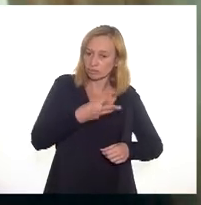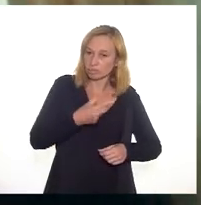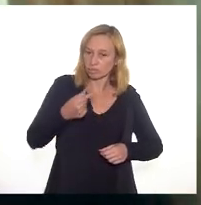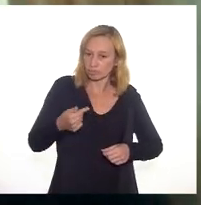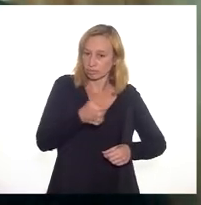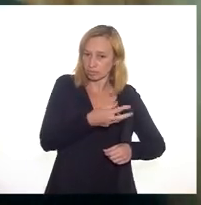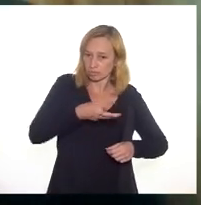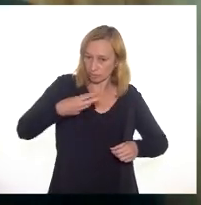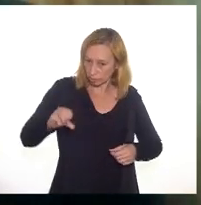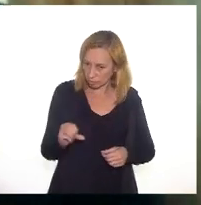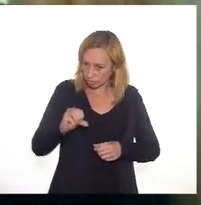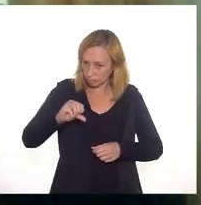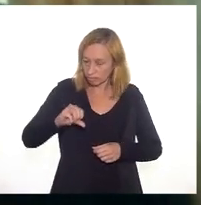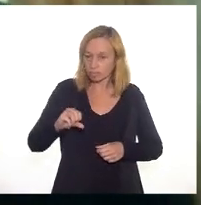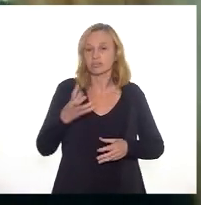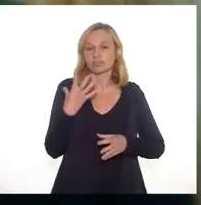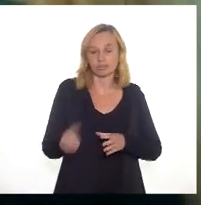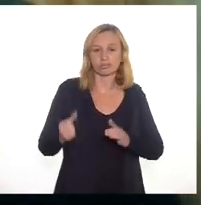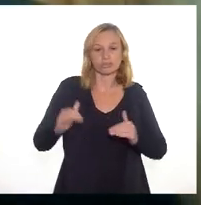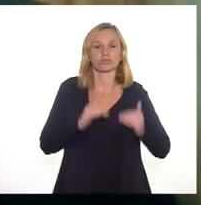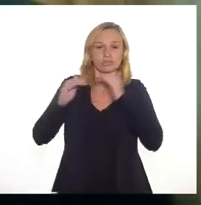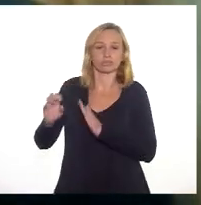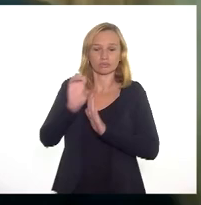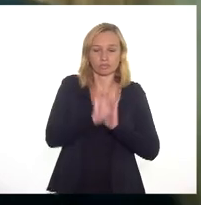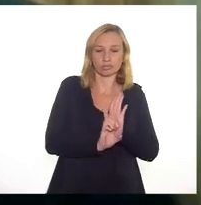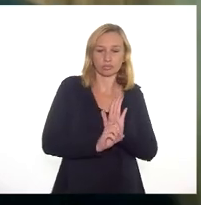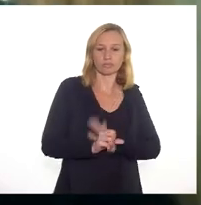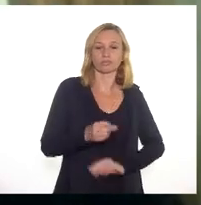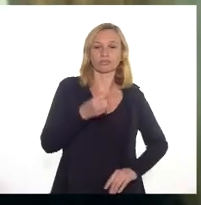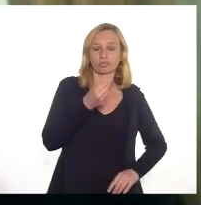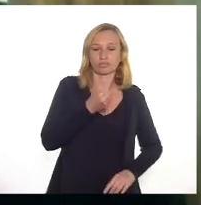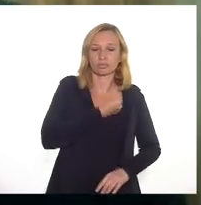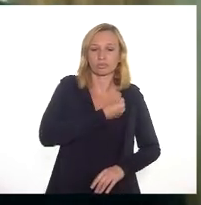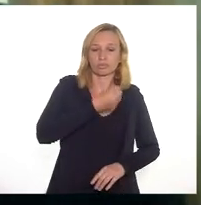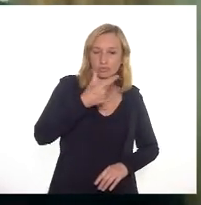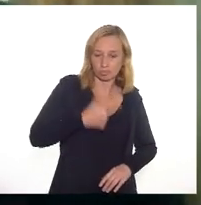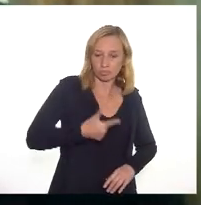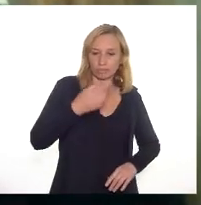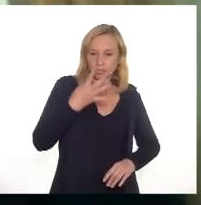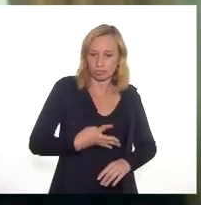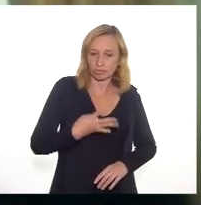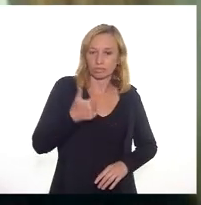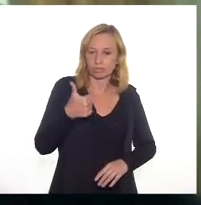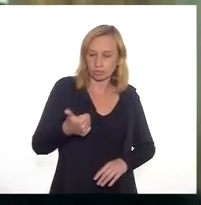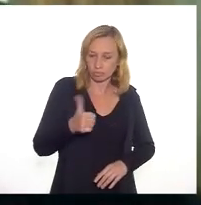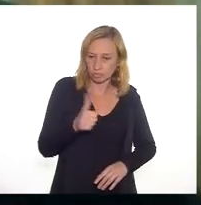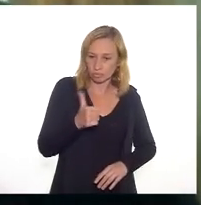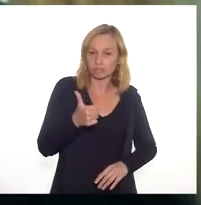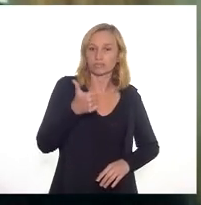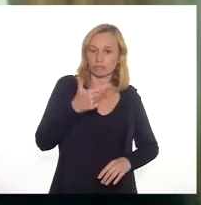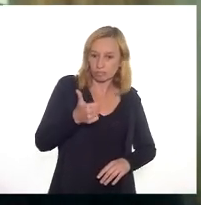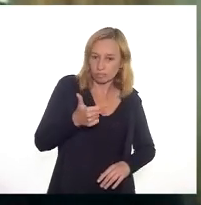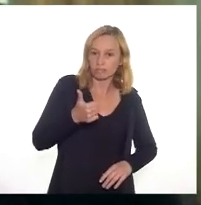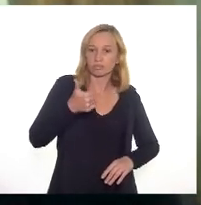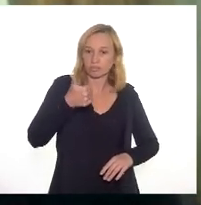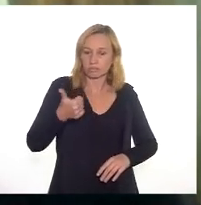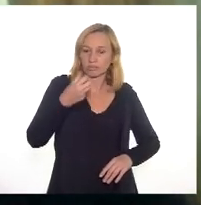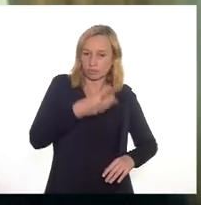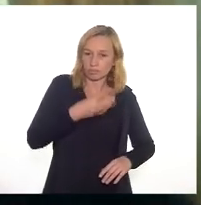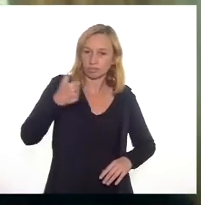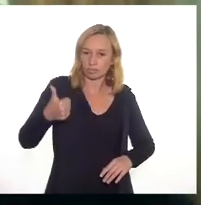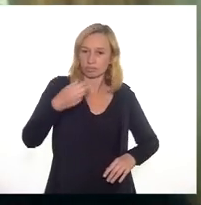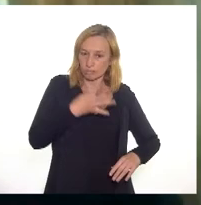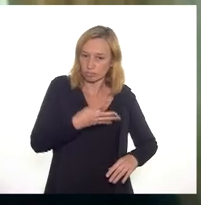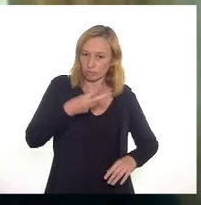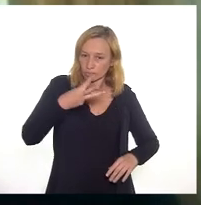e 39. Favorável com subemenda aglutinativa às emendas 2, 4, 11, 12, 13,